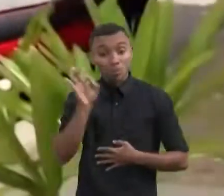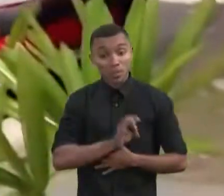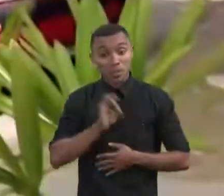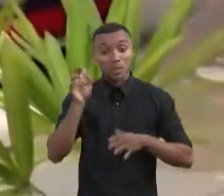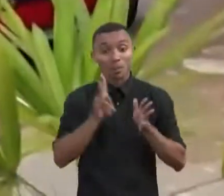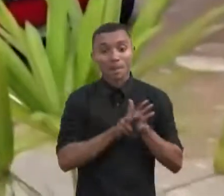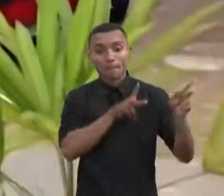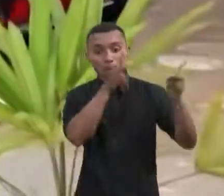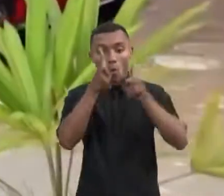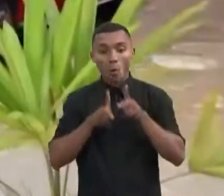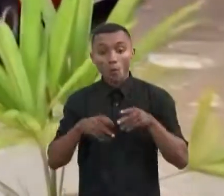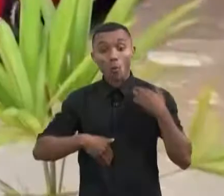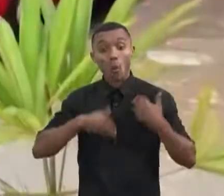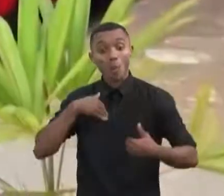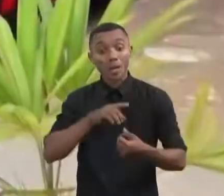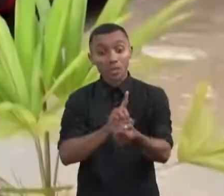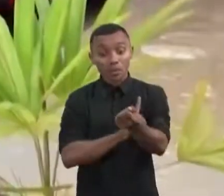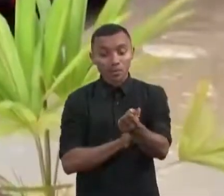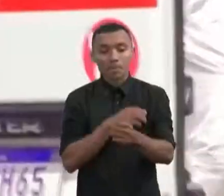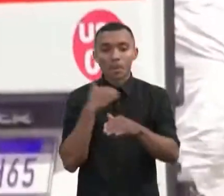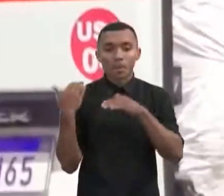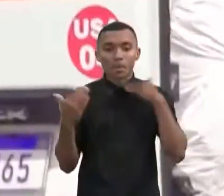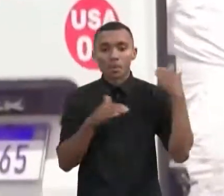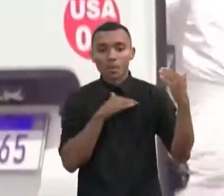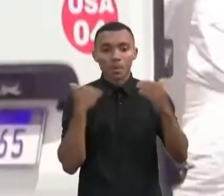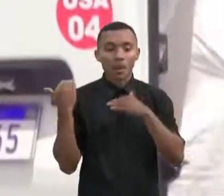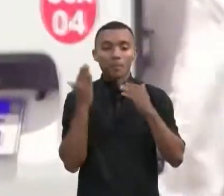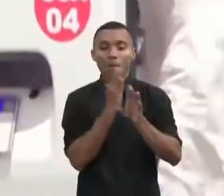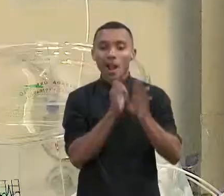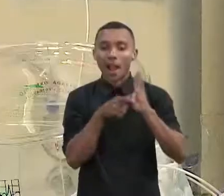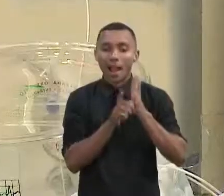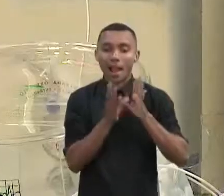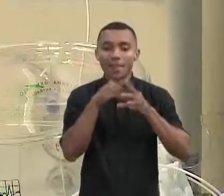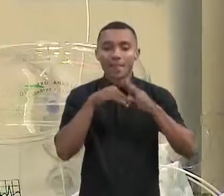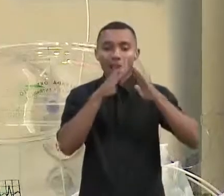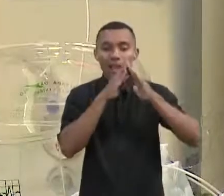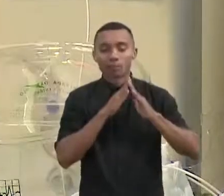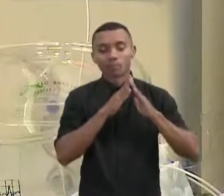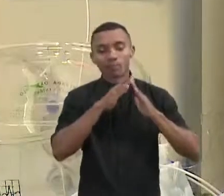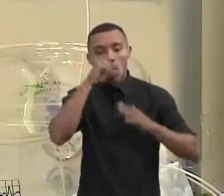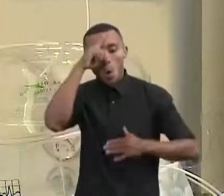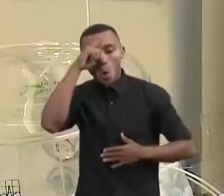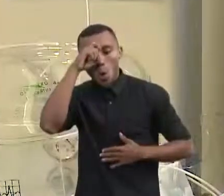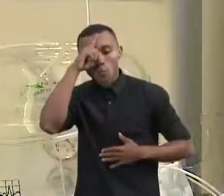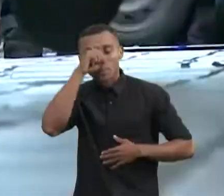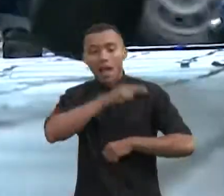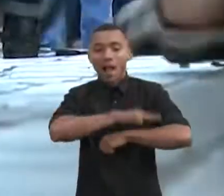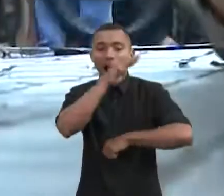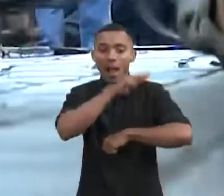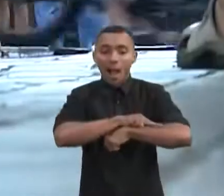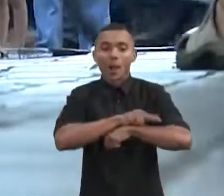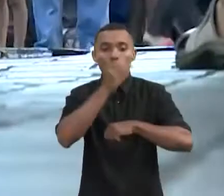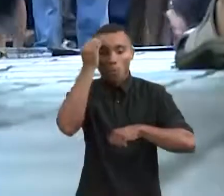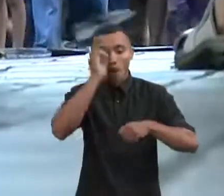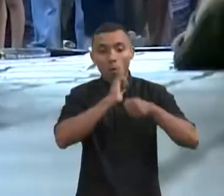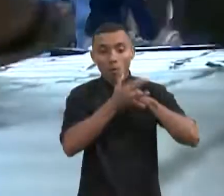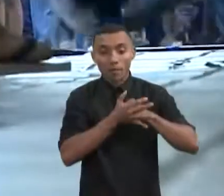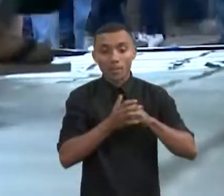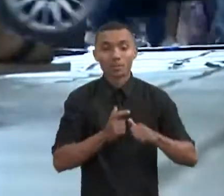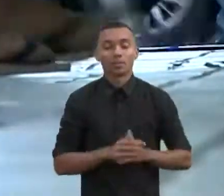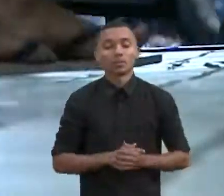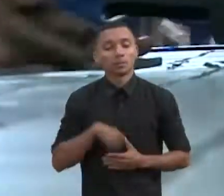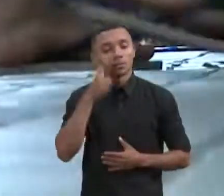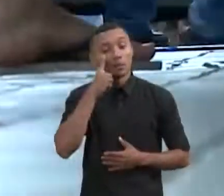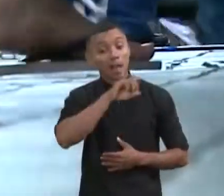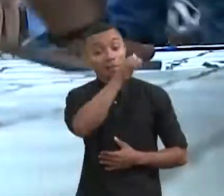das pessoas com diabetes, morreram após internação por Covid-19 no Brasil. Foram analisados